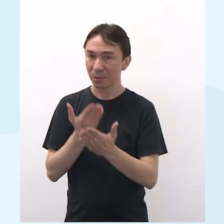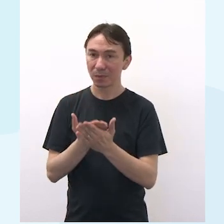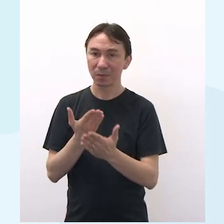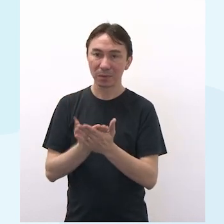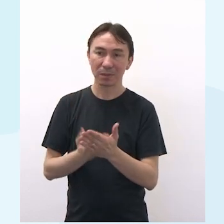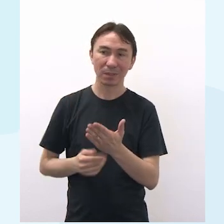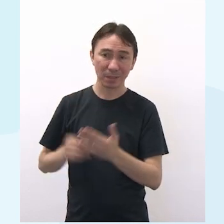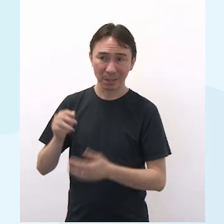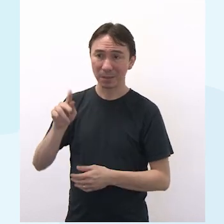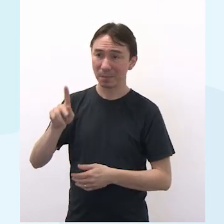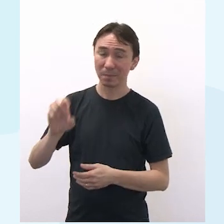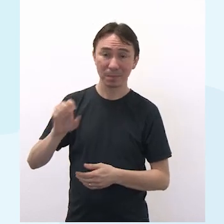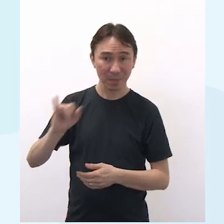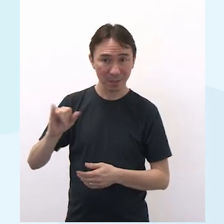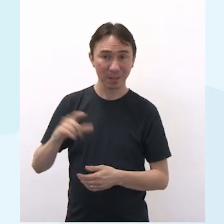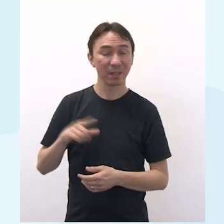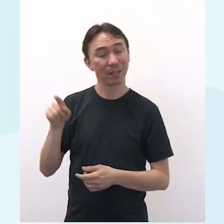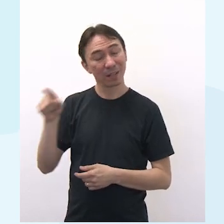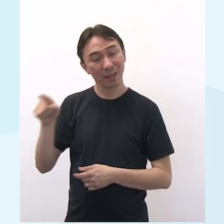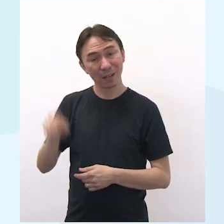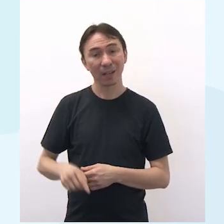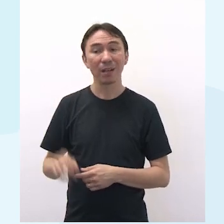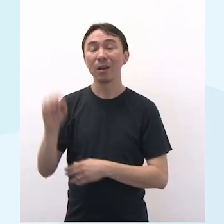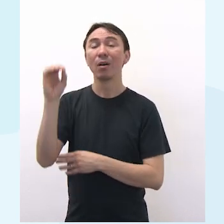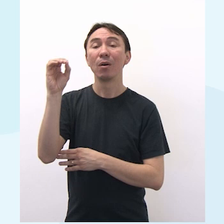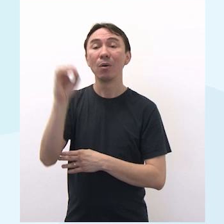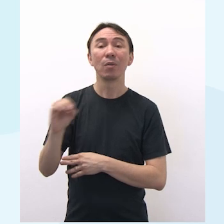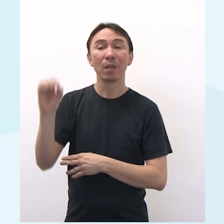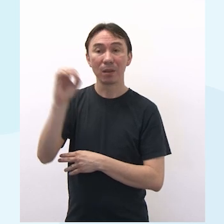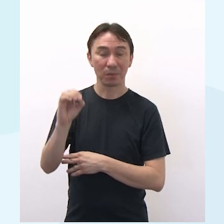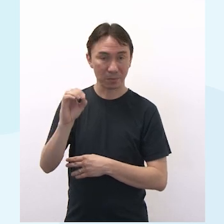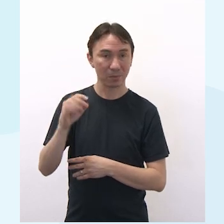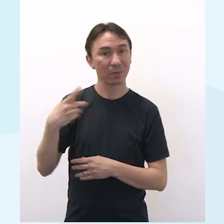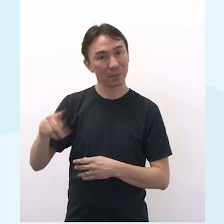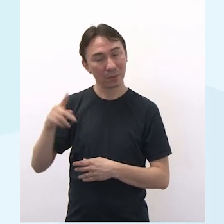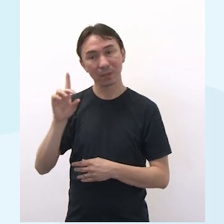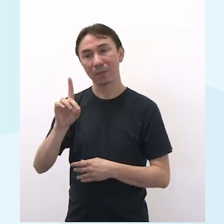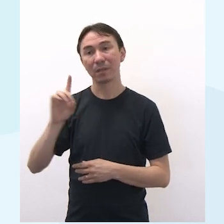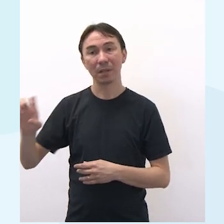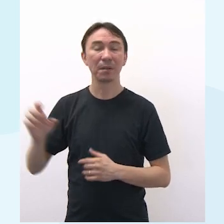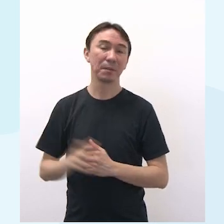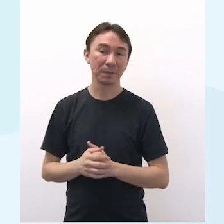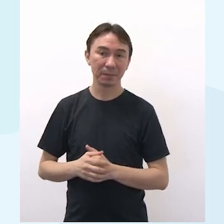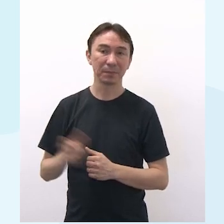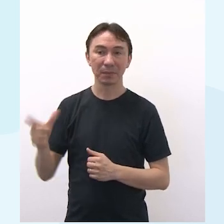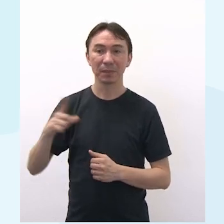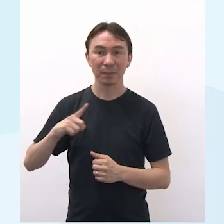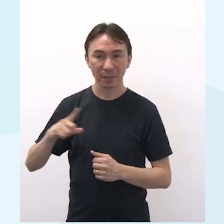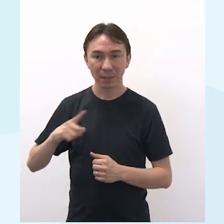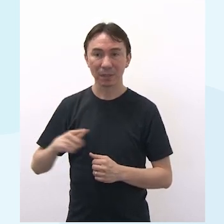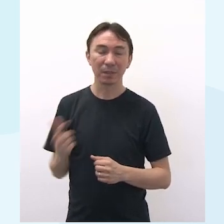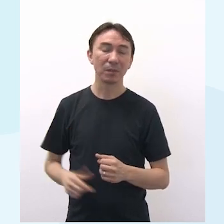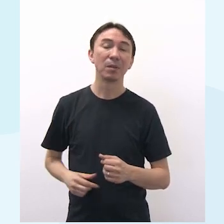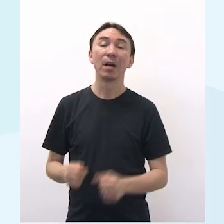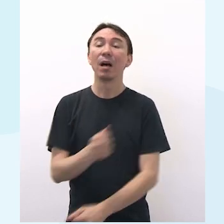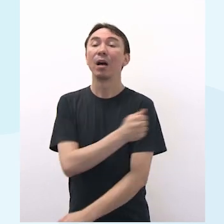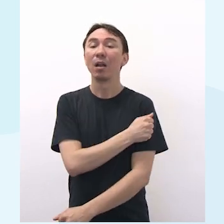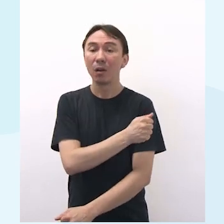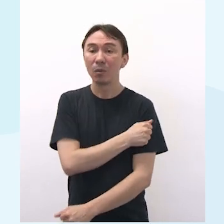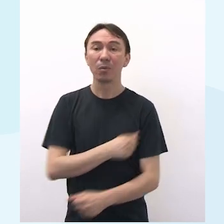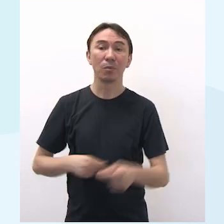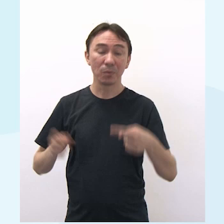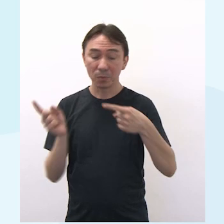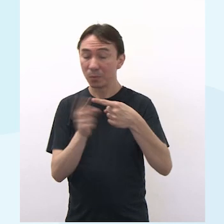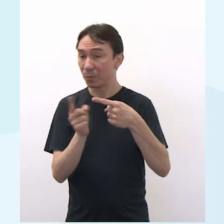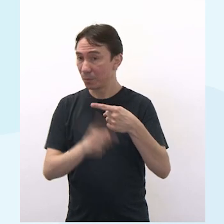da Diretoria de Ensino de Osasco, onde os estudantes Gabriele Tereza Vieira Santos Rosa, Isabela dos Santos